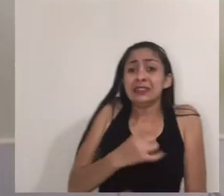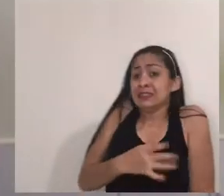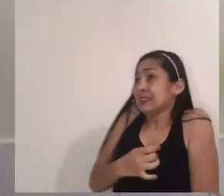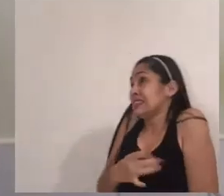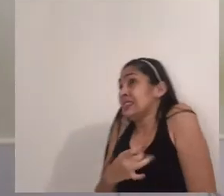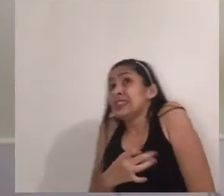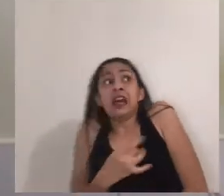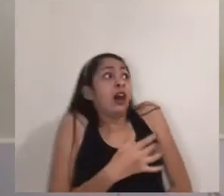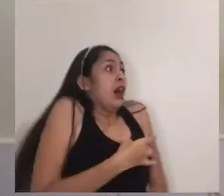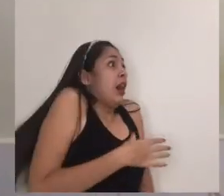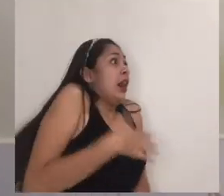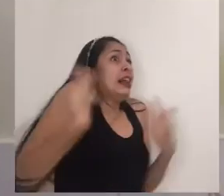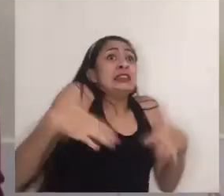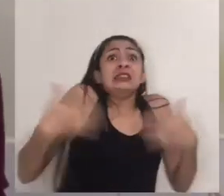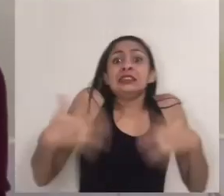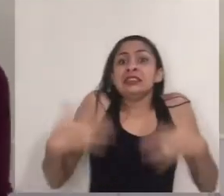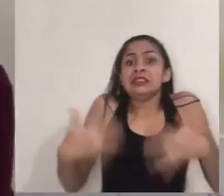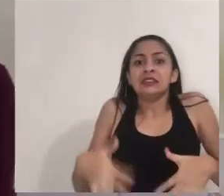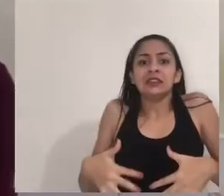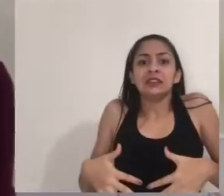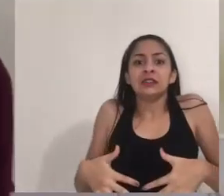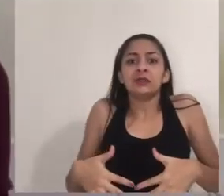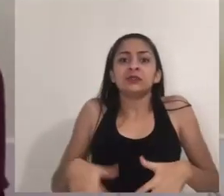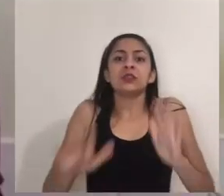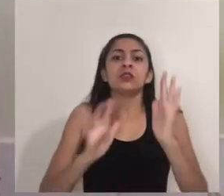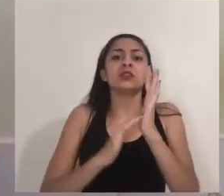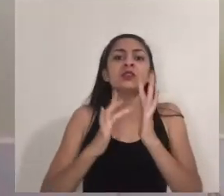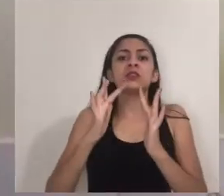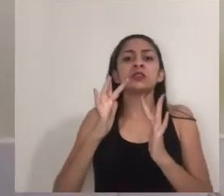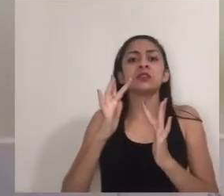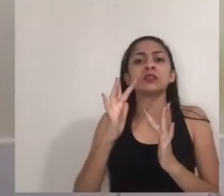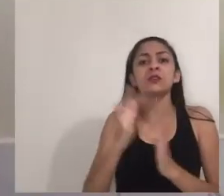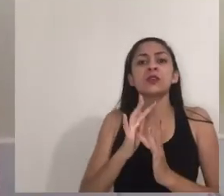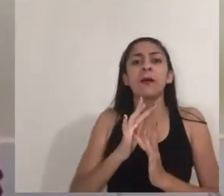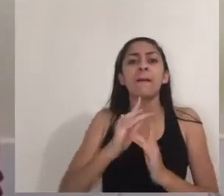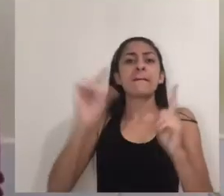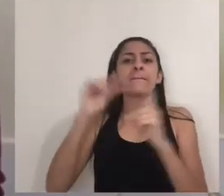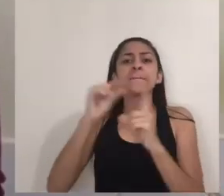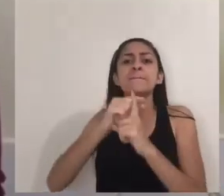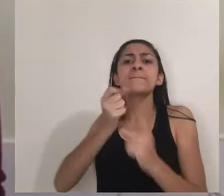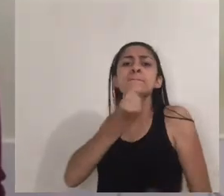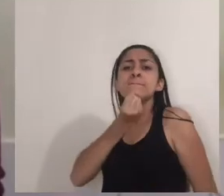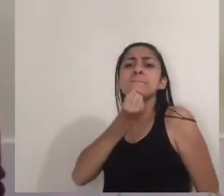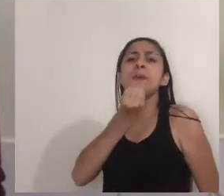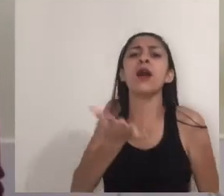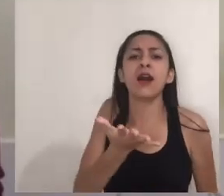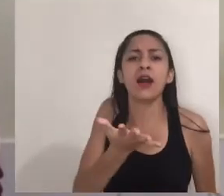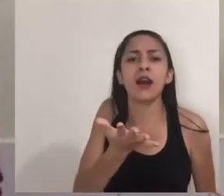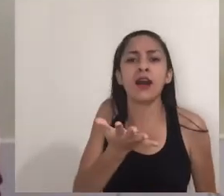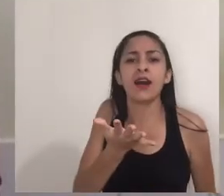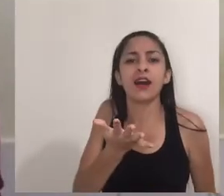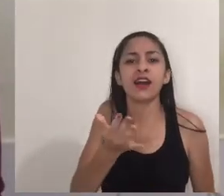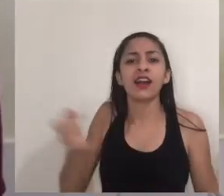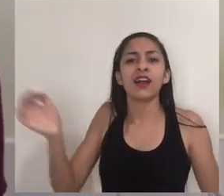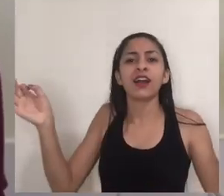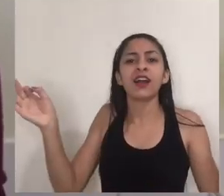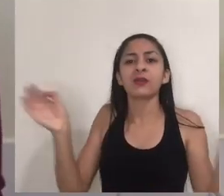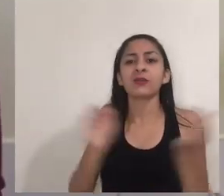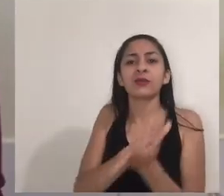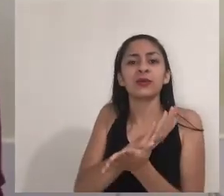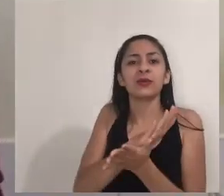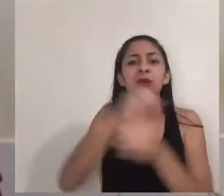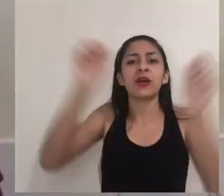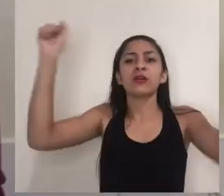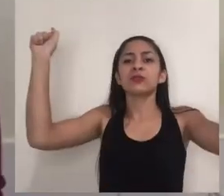pensar, né? Quão forte seria a nossa fé se nós não tivéssemos, se nós não pudéssemos ouvir